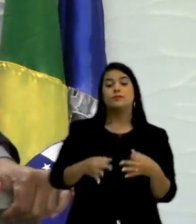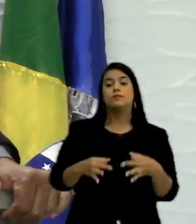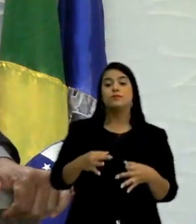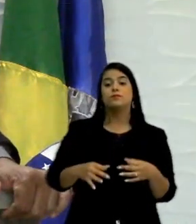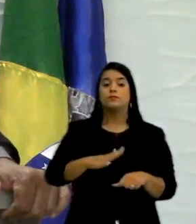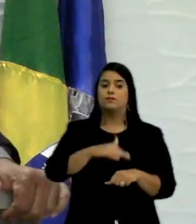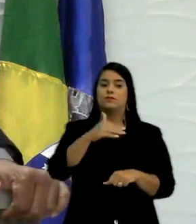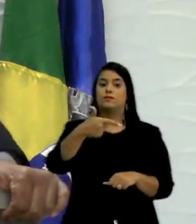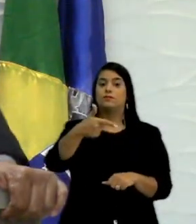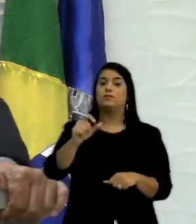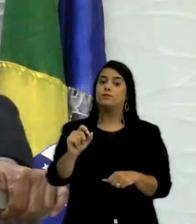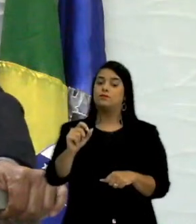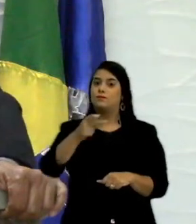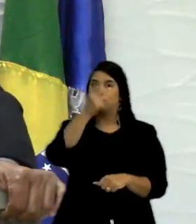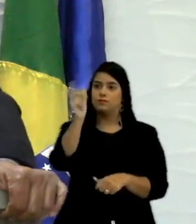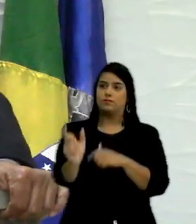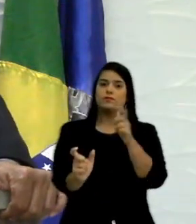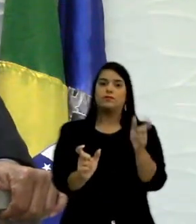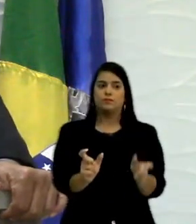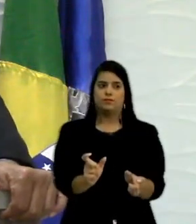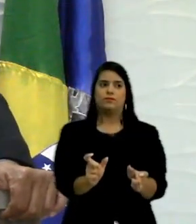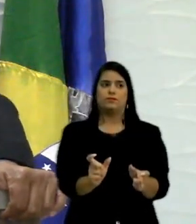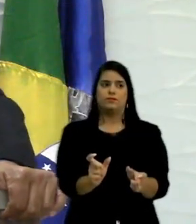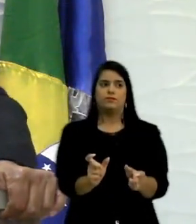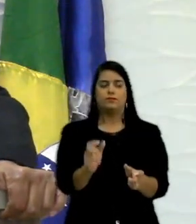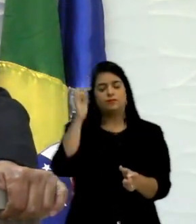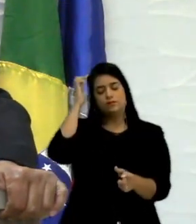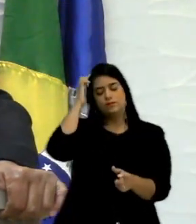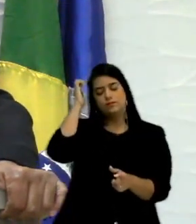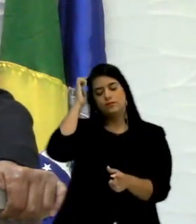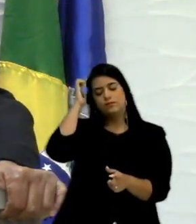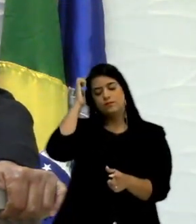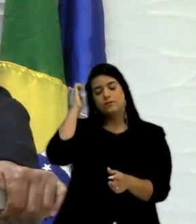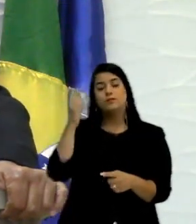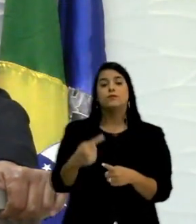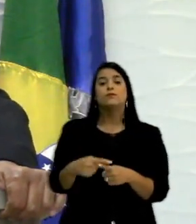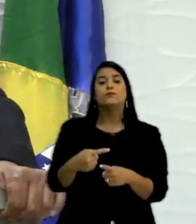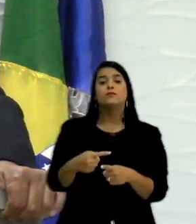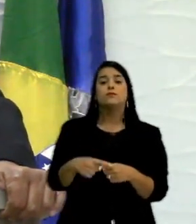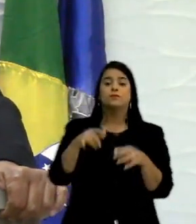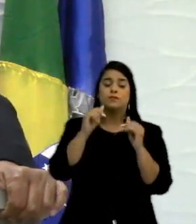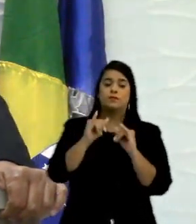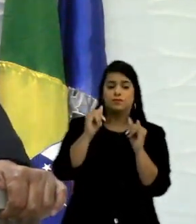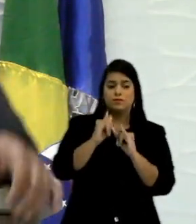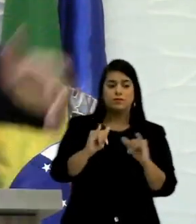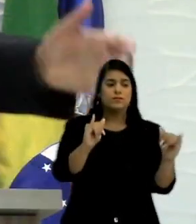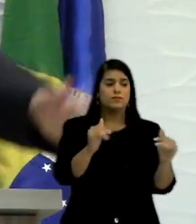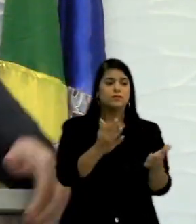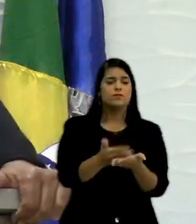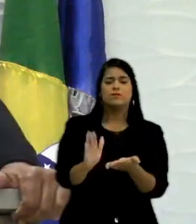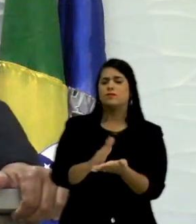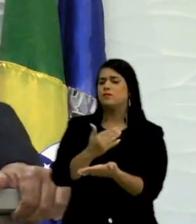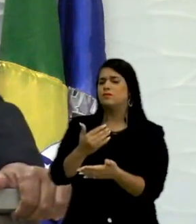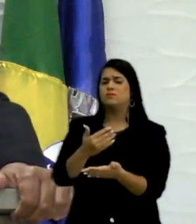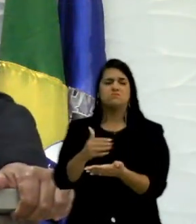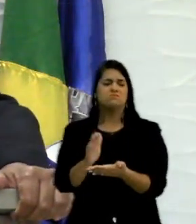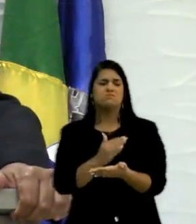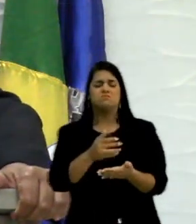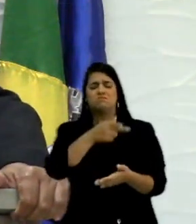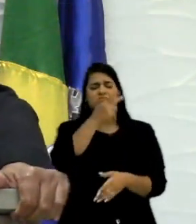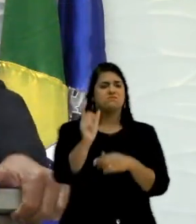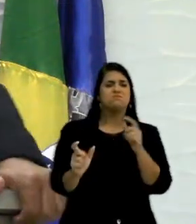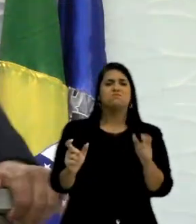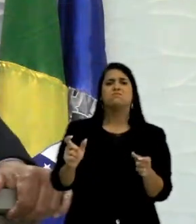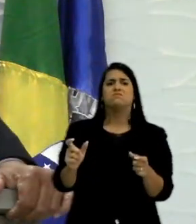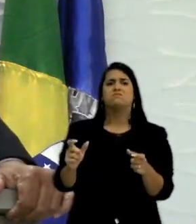cidadãos São Betense. Por causa dessas coisas, Vanildo. Porque ele diz coisa comigo, diz com você, diz com o Padre Fera, diz com o João Medeiros, diz com todo mundo aqui. Alguns pessoal no